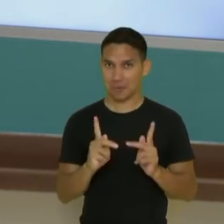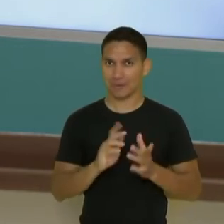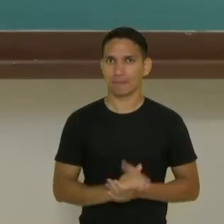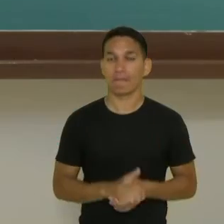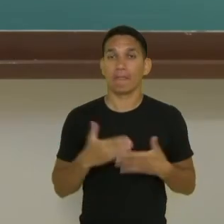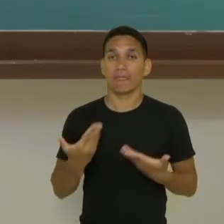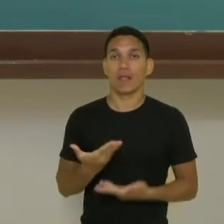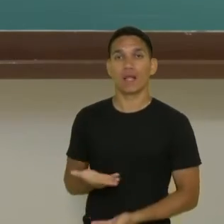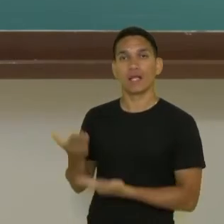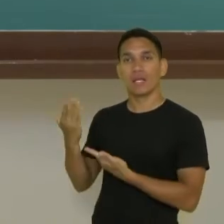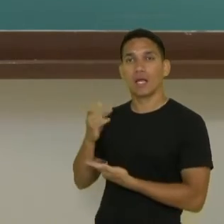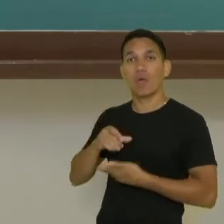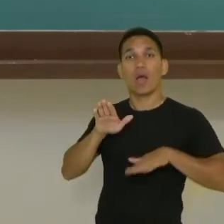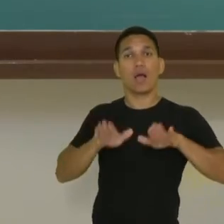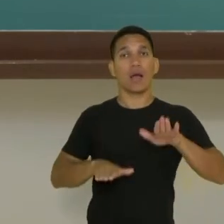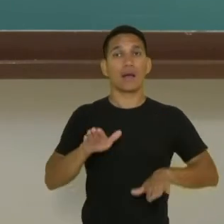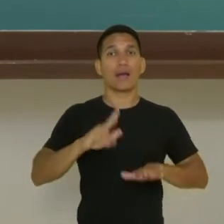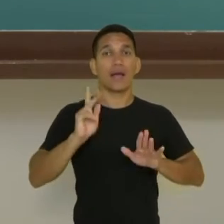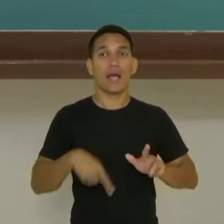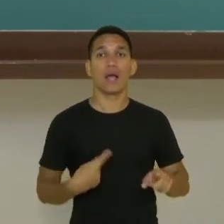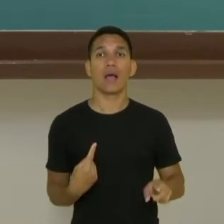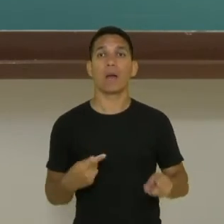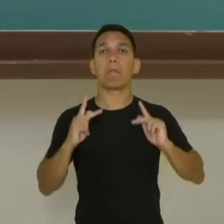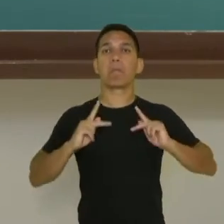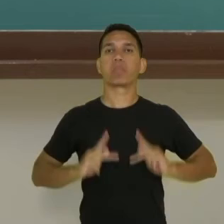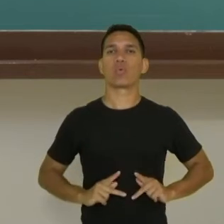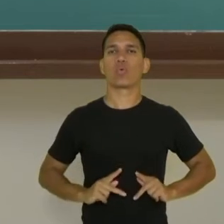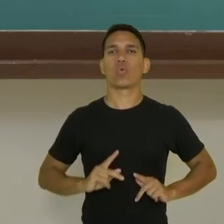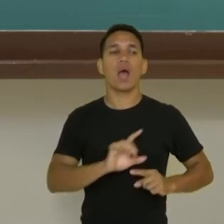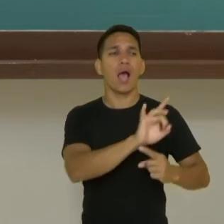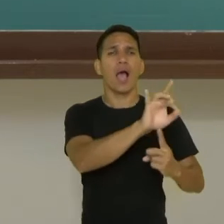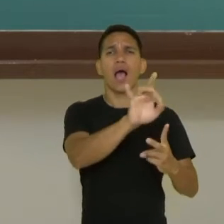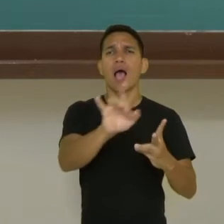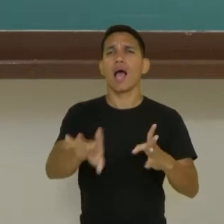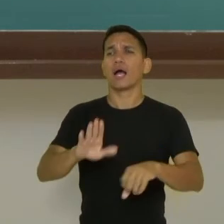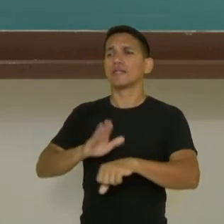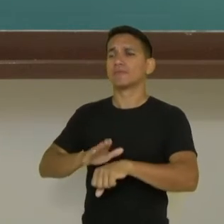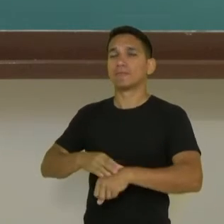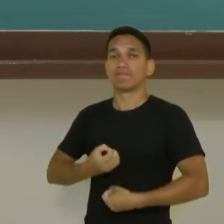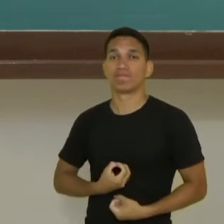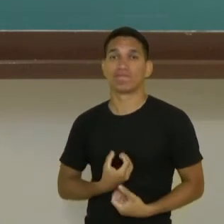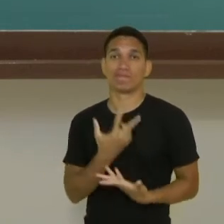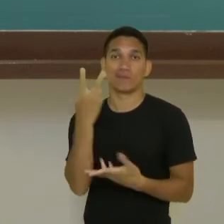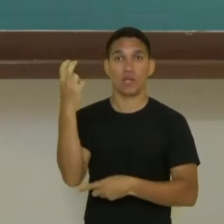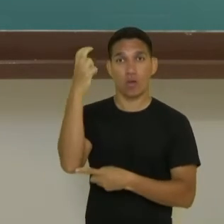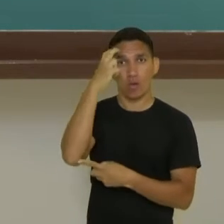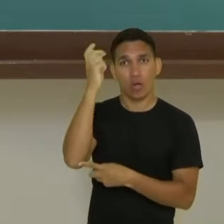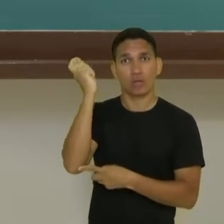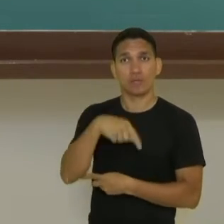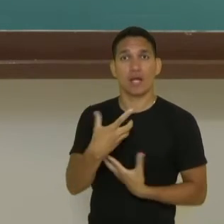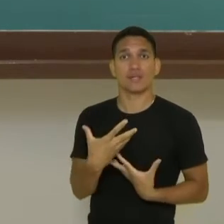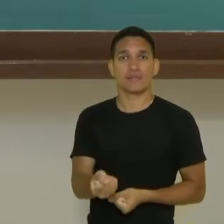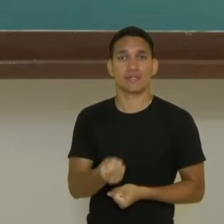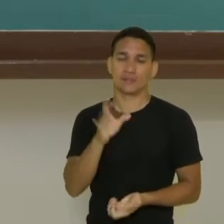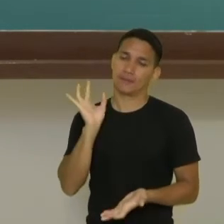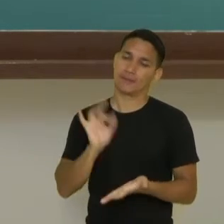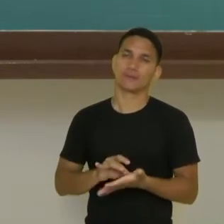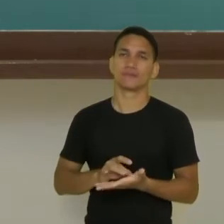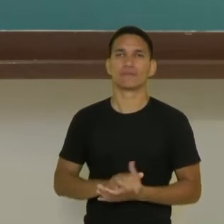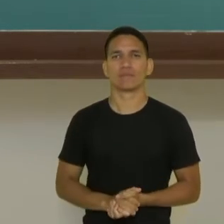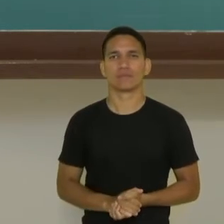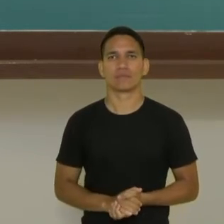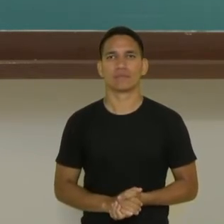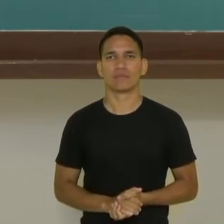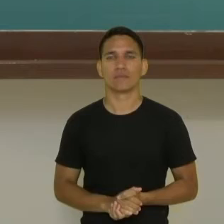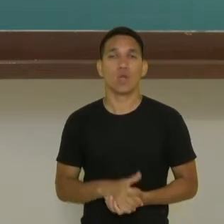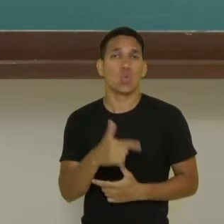Então, o relativismo é a postura pela qual cada manifestação cultural é considerada legítima, sem grau de